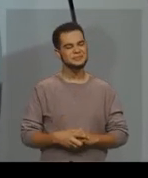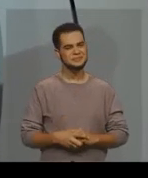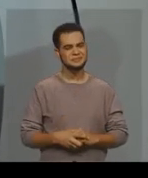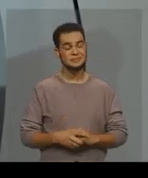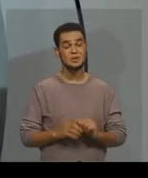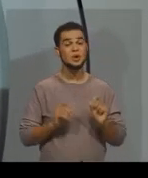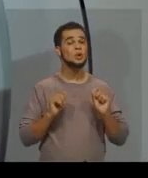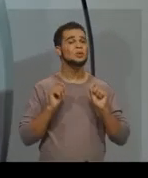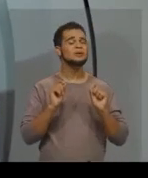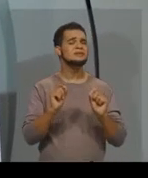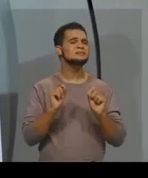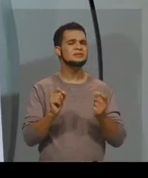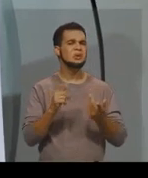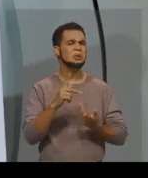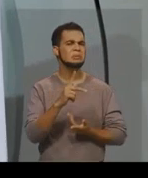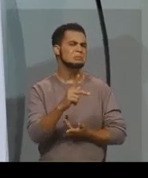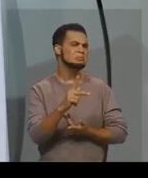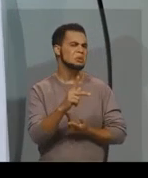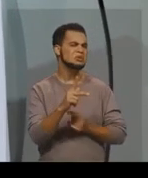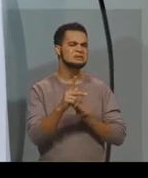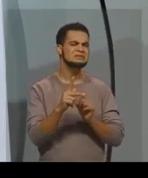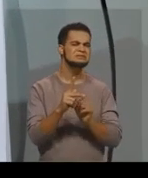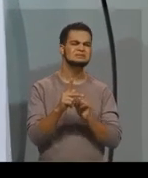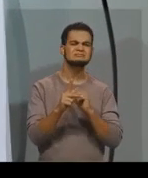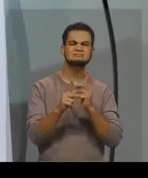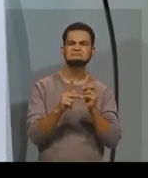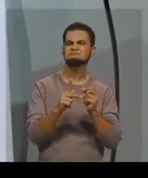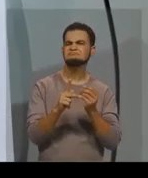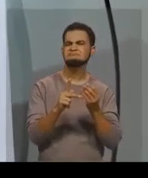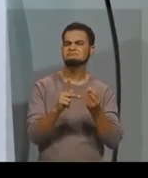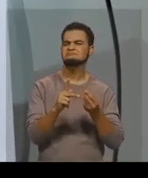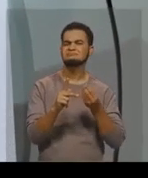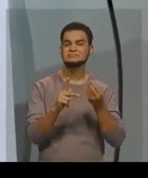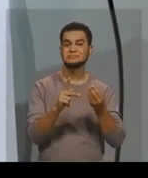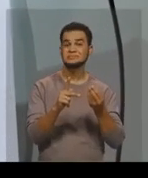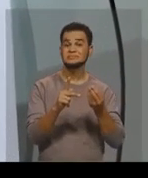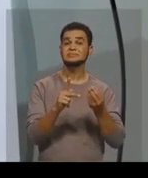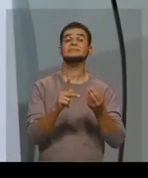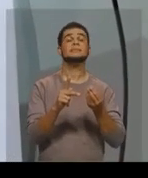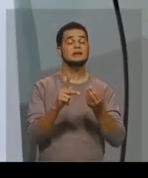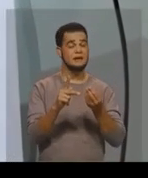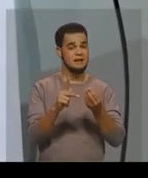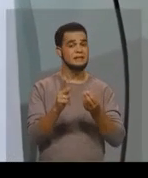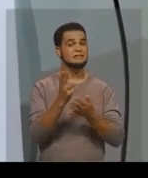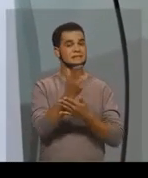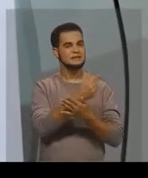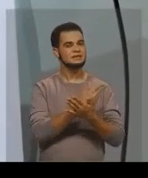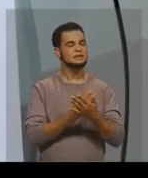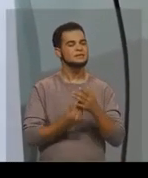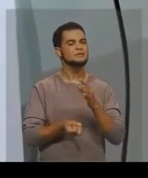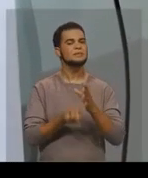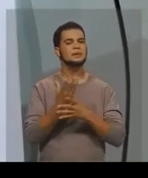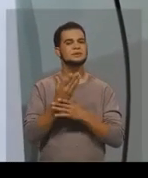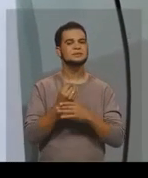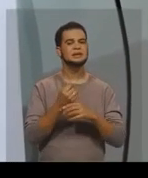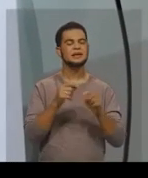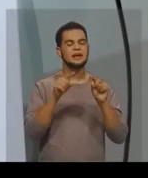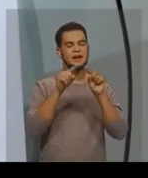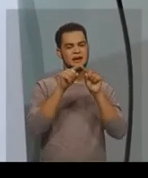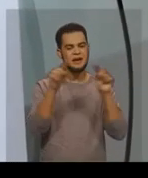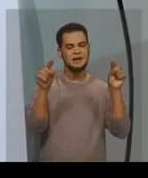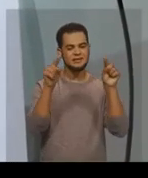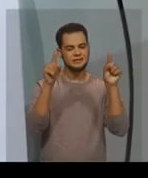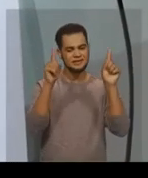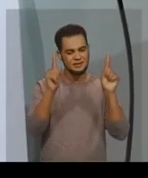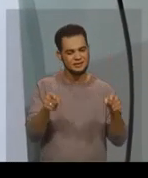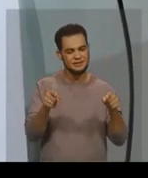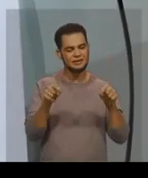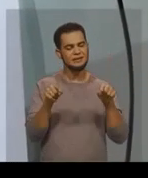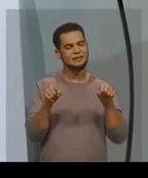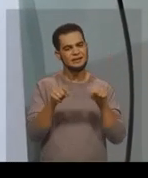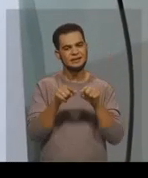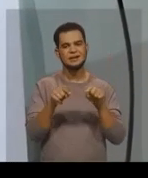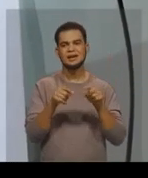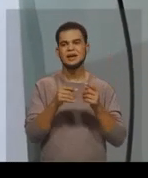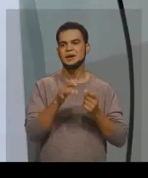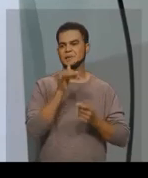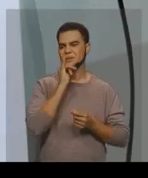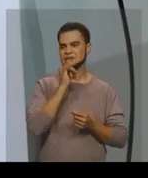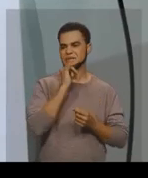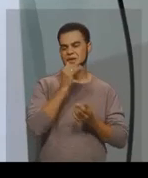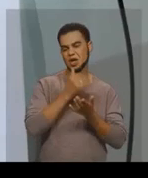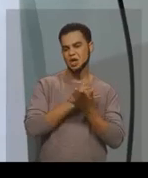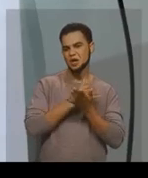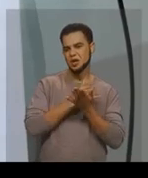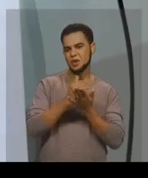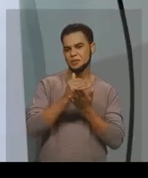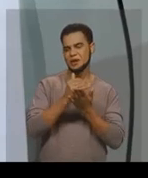figuras formadas de semirretas. Então, ela começa aqui e terminou aqui. Então, de A